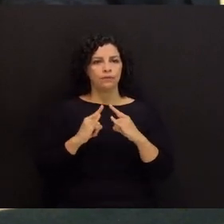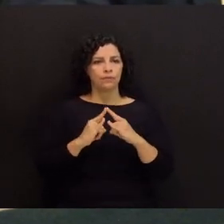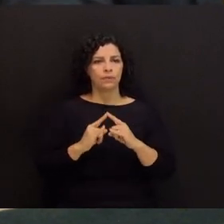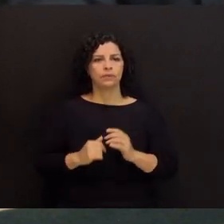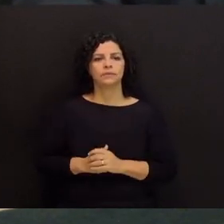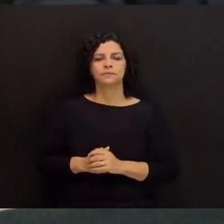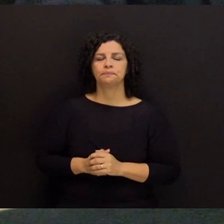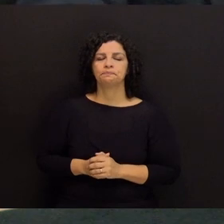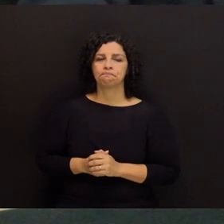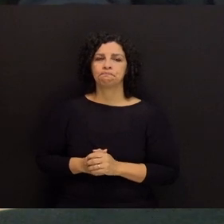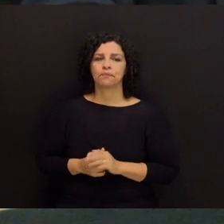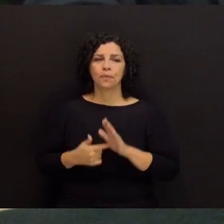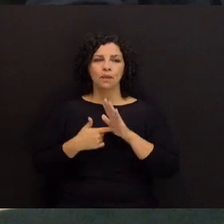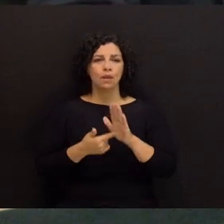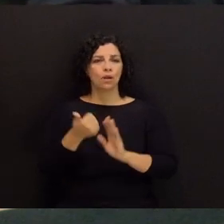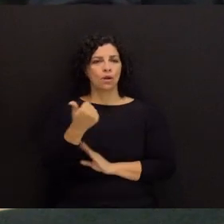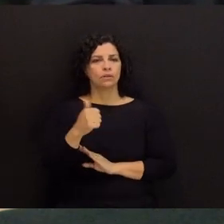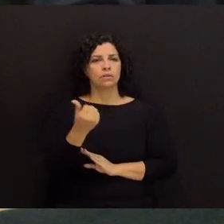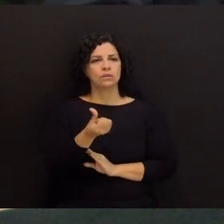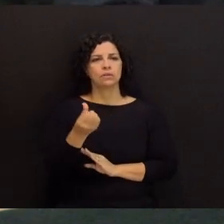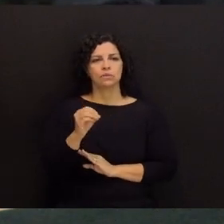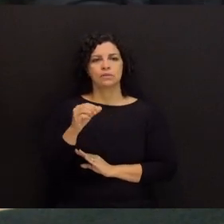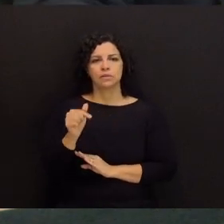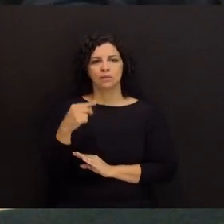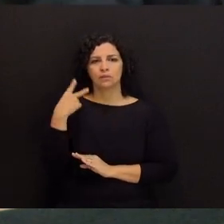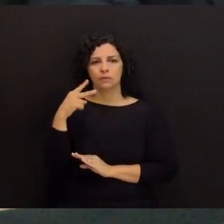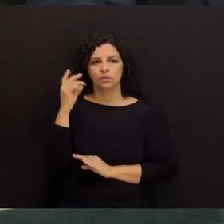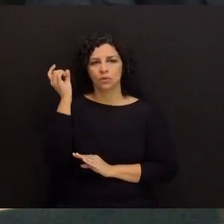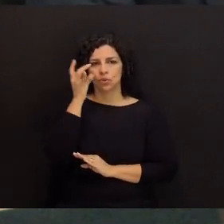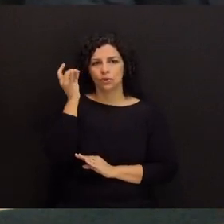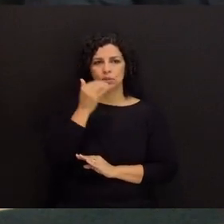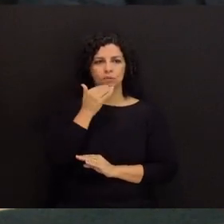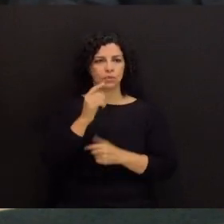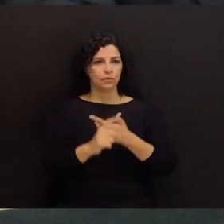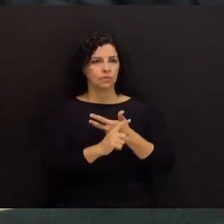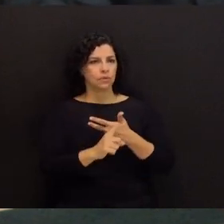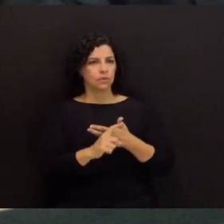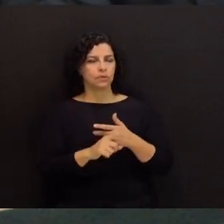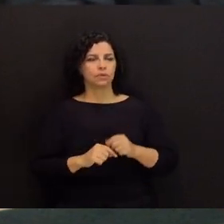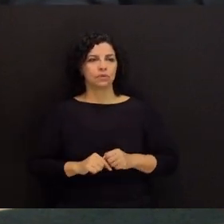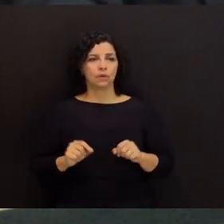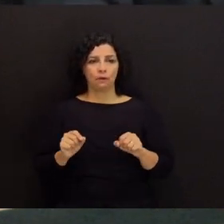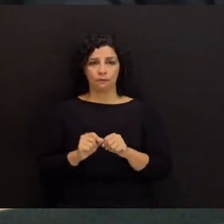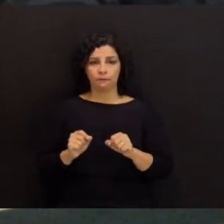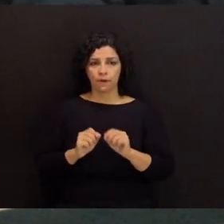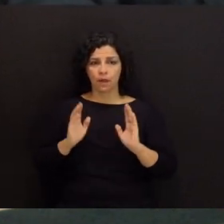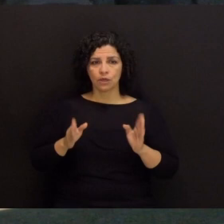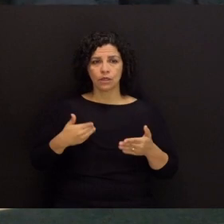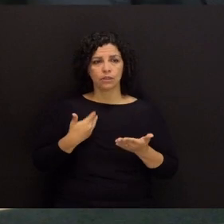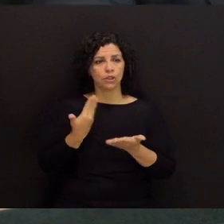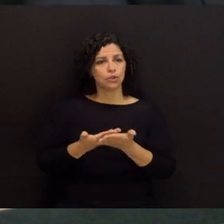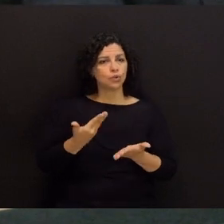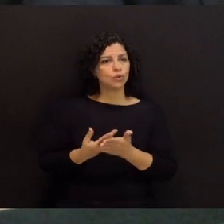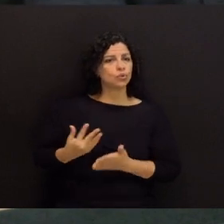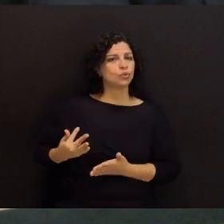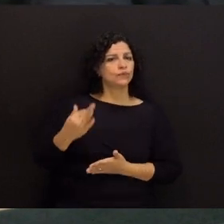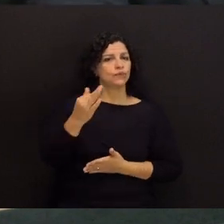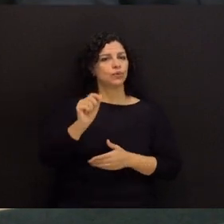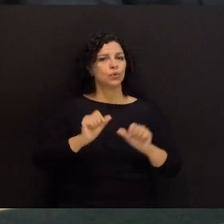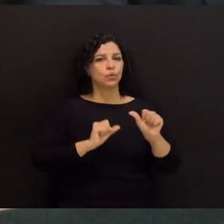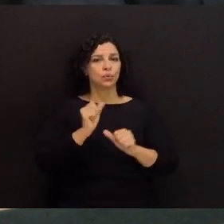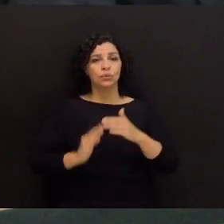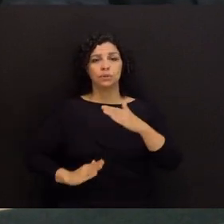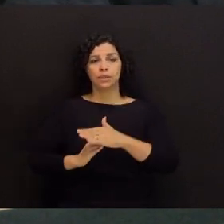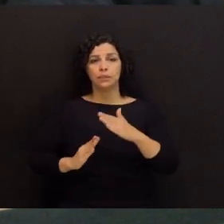indicação 11.607 o Vereador Juliano Martins ao executivo seja realizado o estudo para alteração de limite